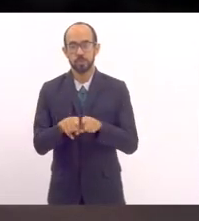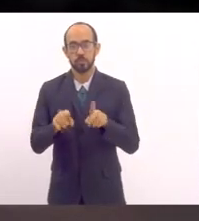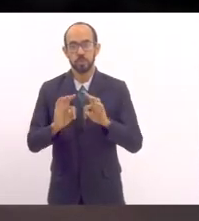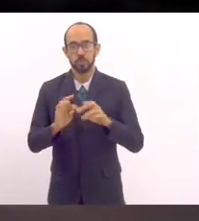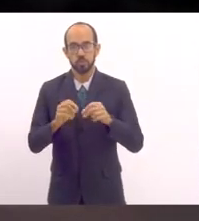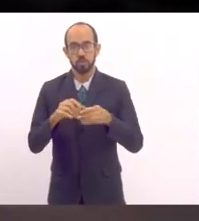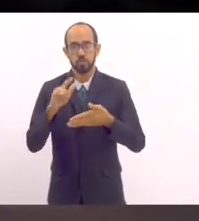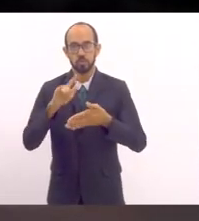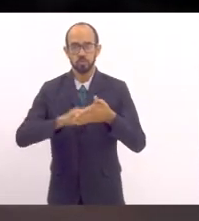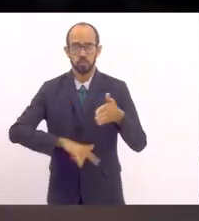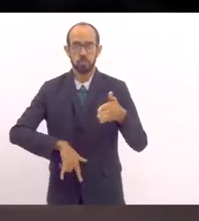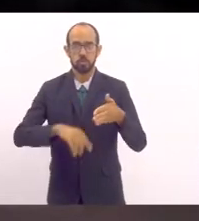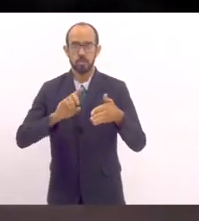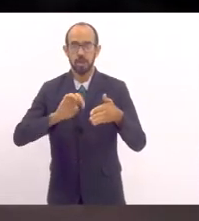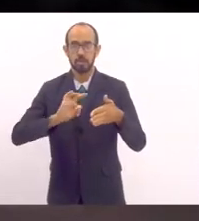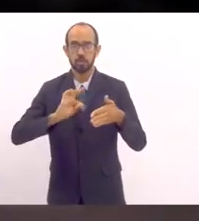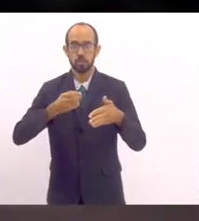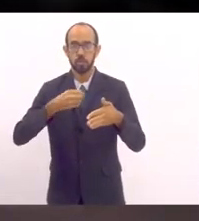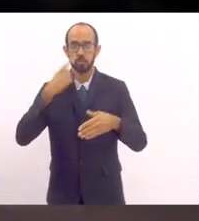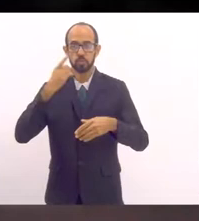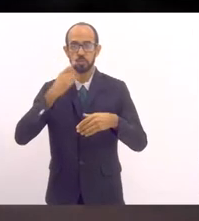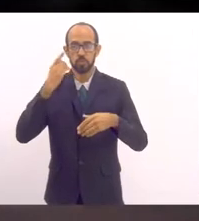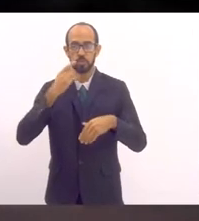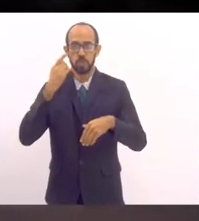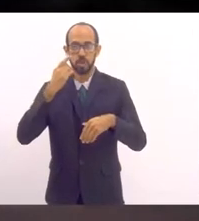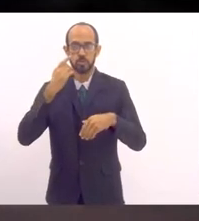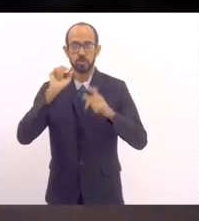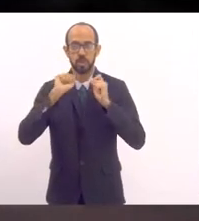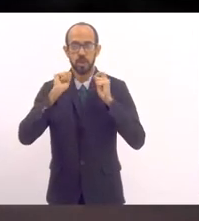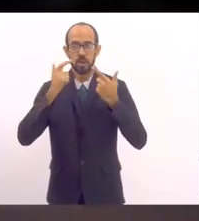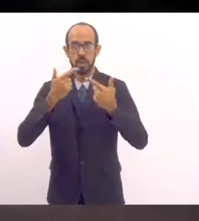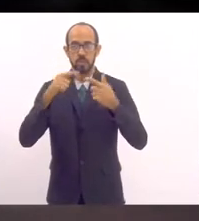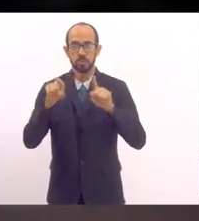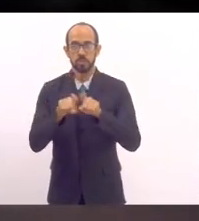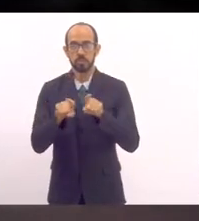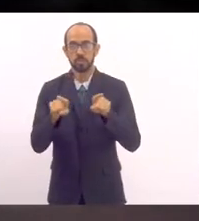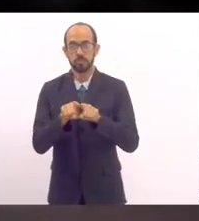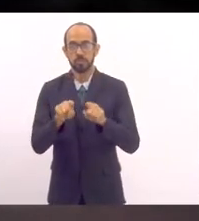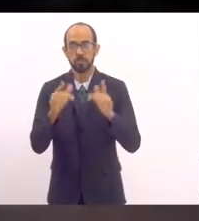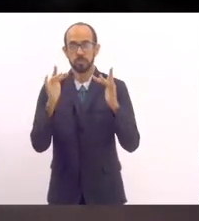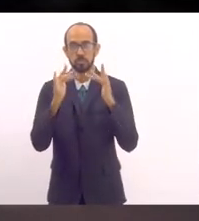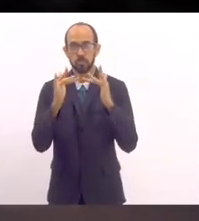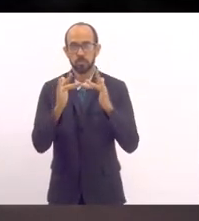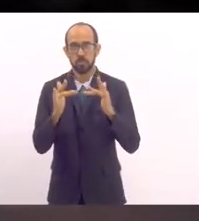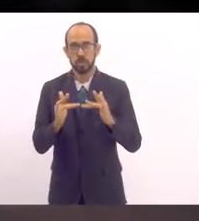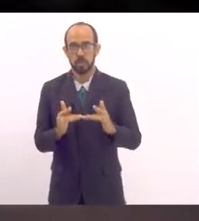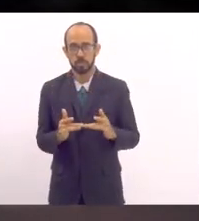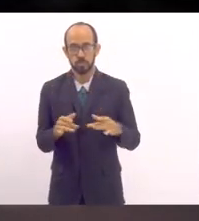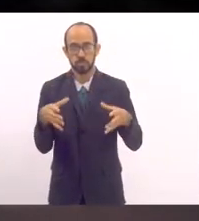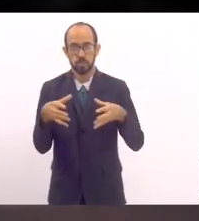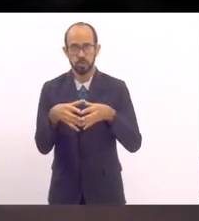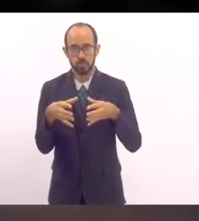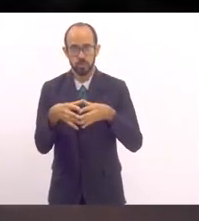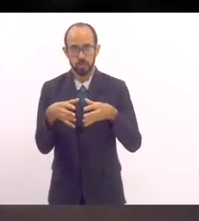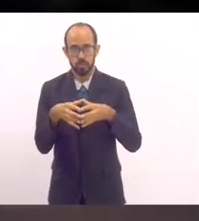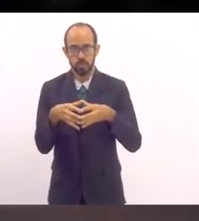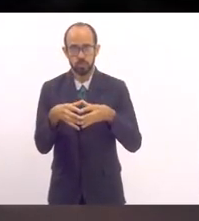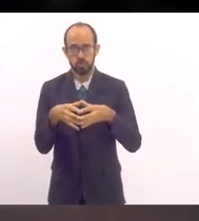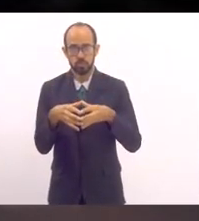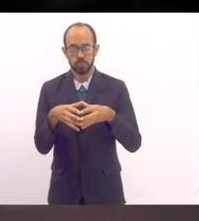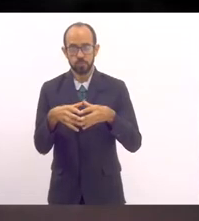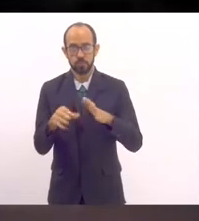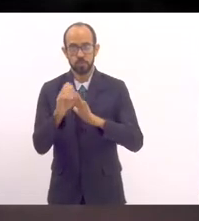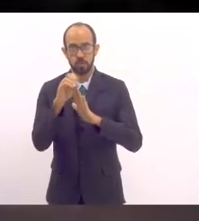para todos os deputados desta casa e para a lista de contatos da comissão. Por